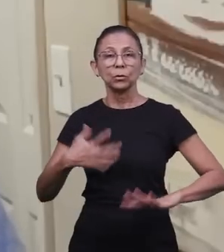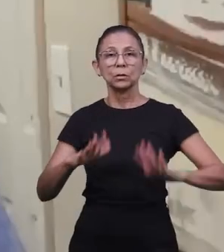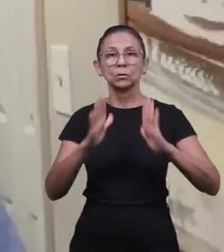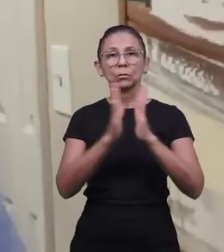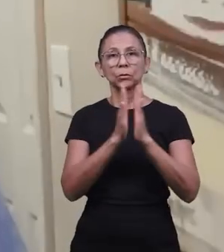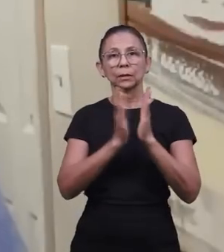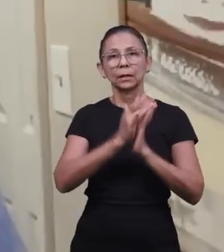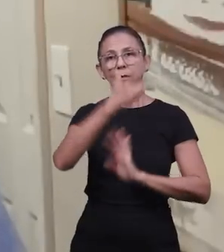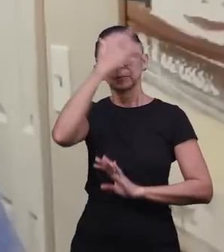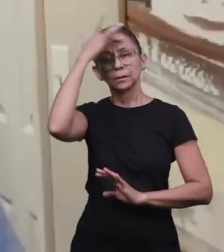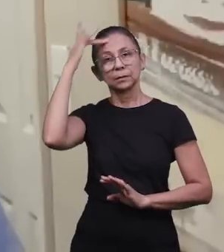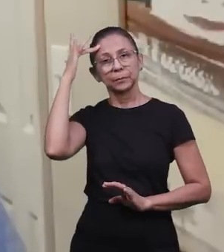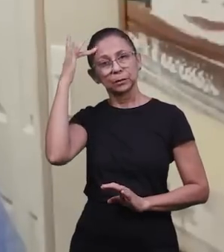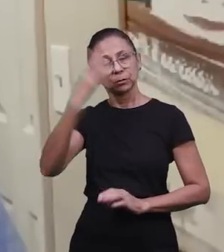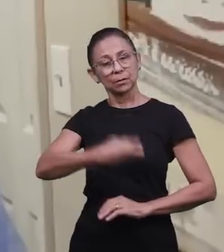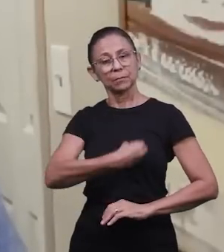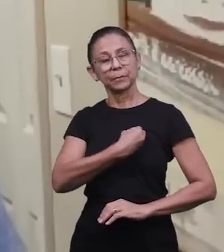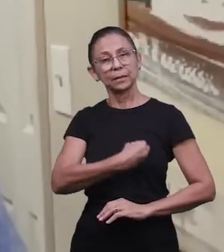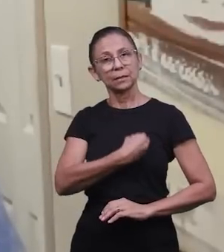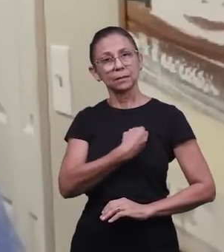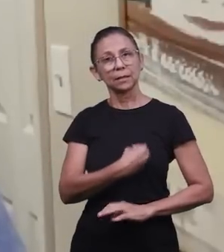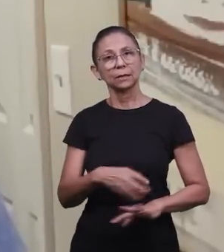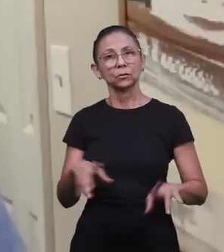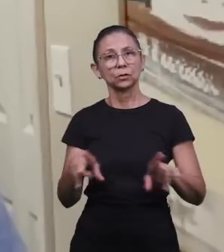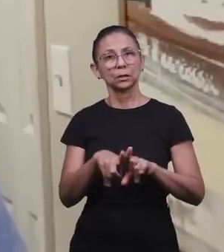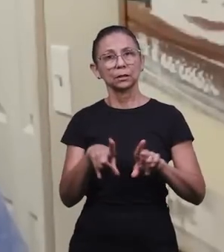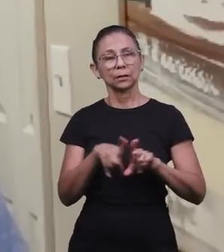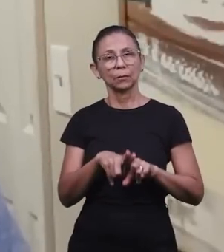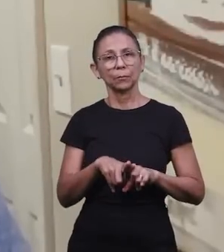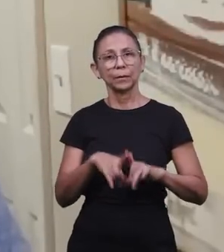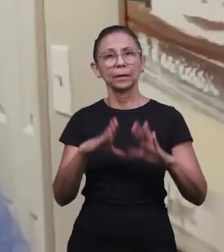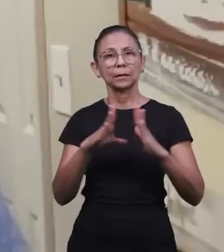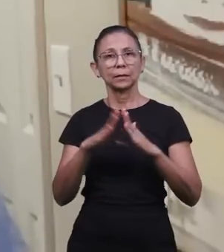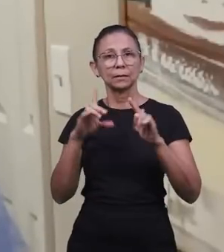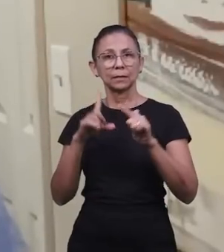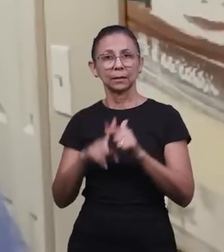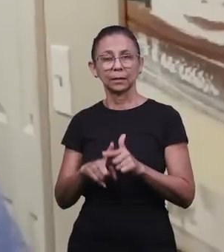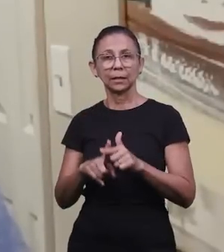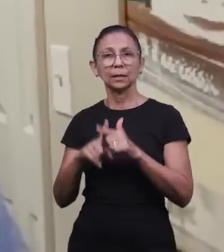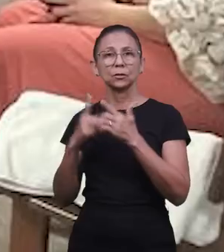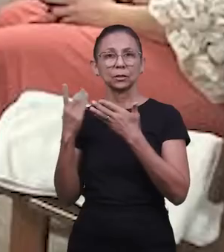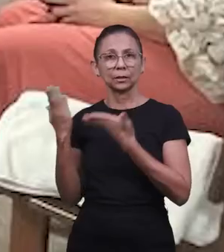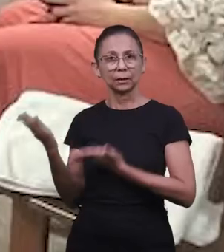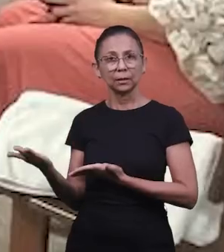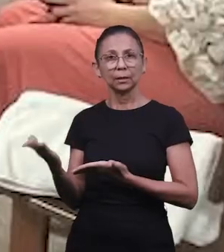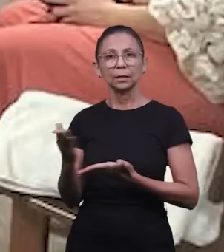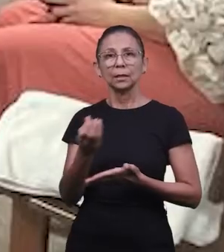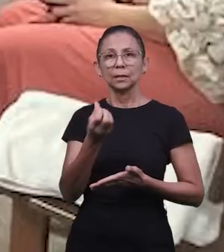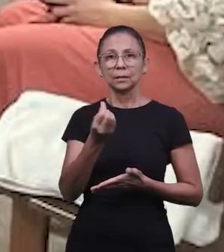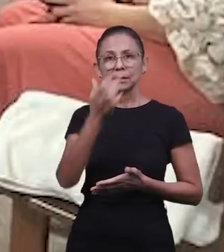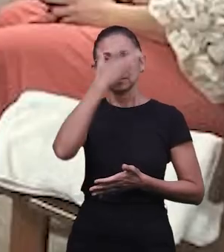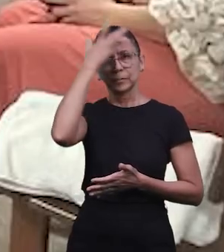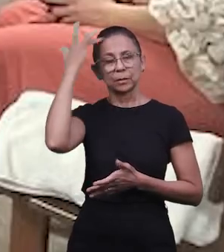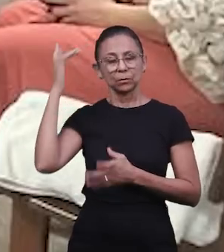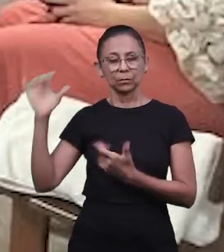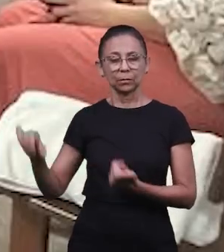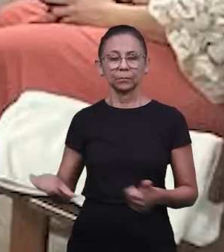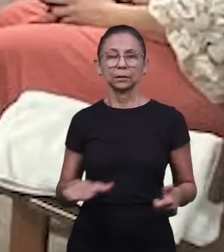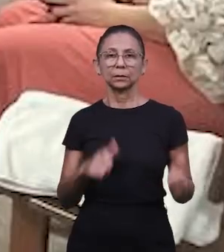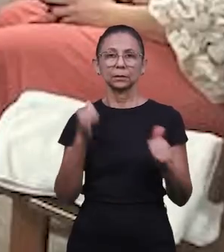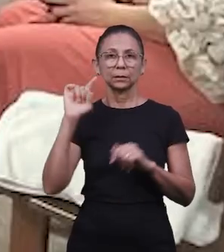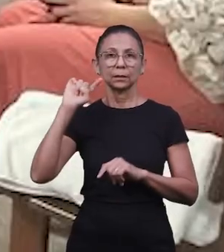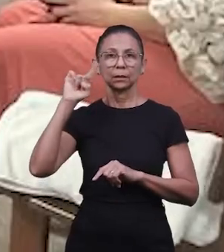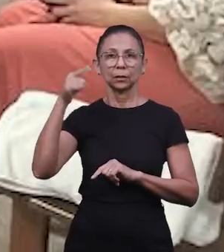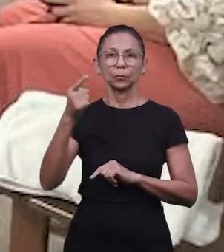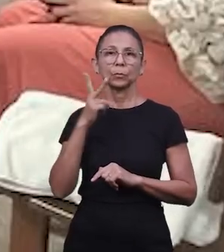Márcio Ribeiro oraram pelos participantes. Na igreja de Medford, em Massachusetts, 6 vidas desceram as águas e,